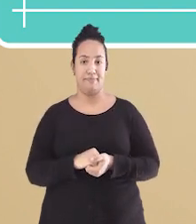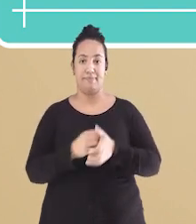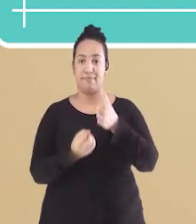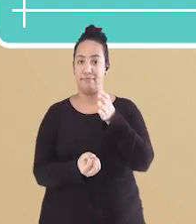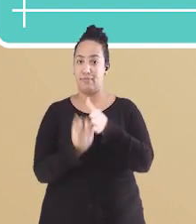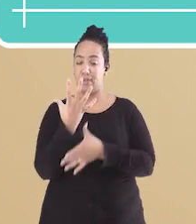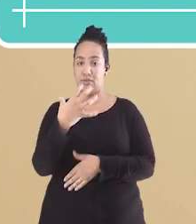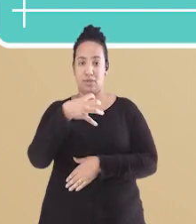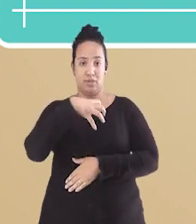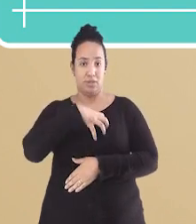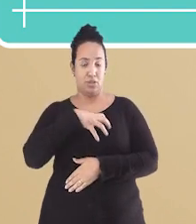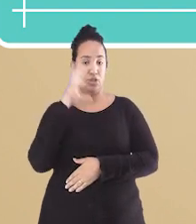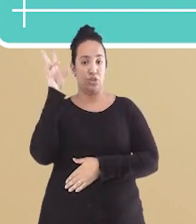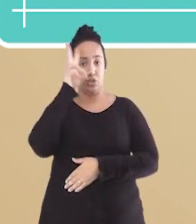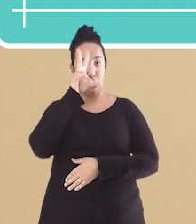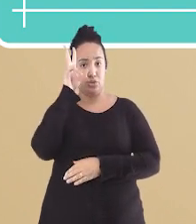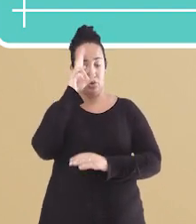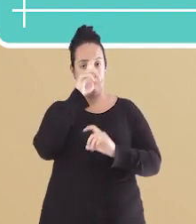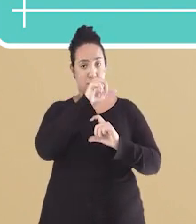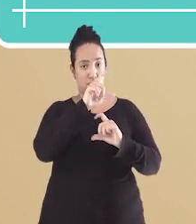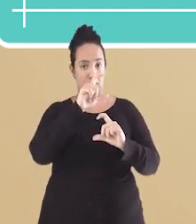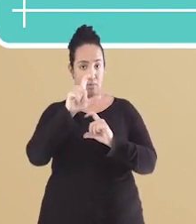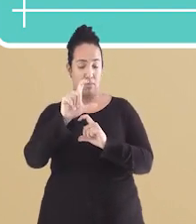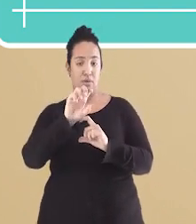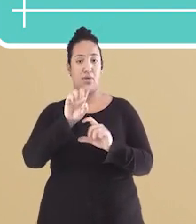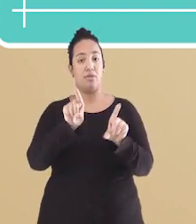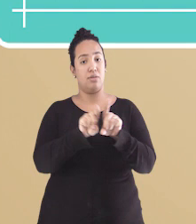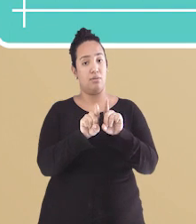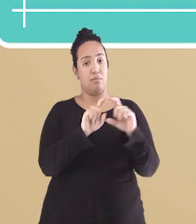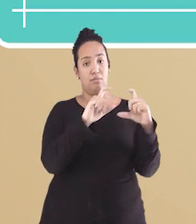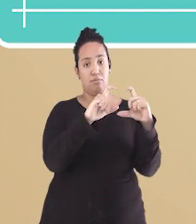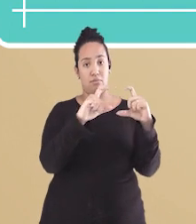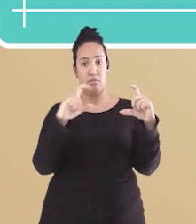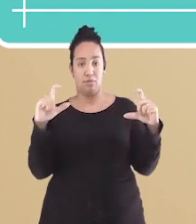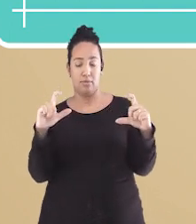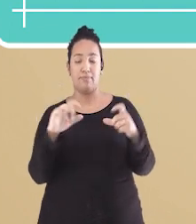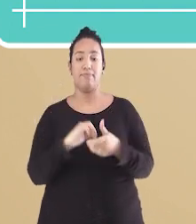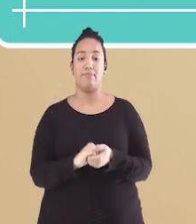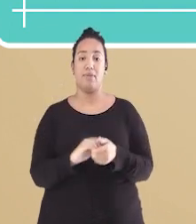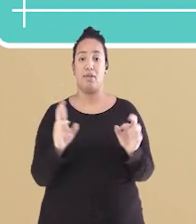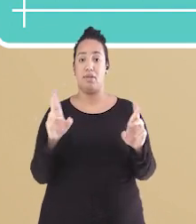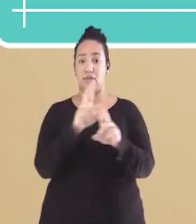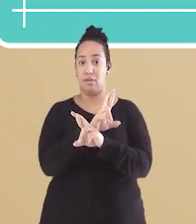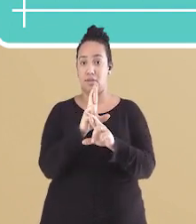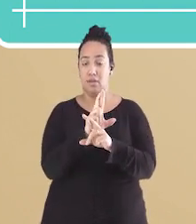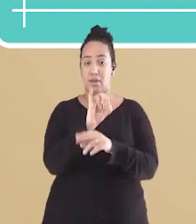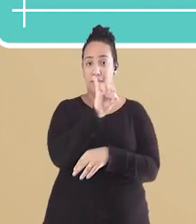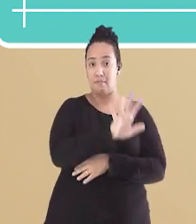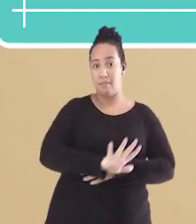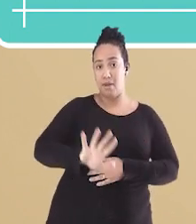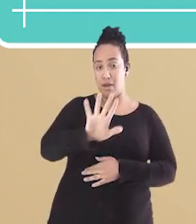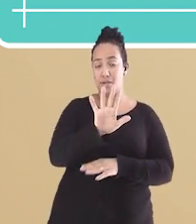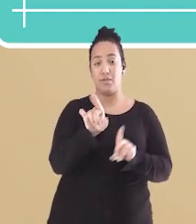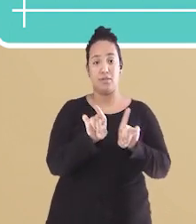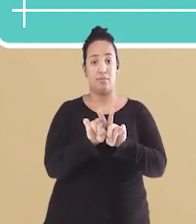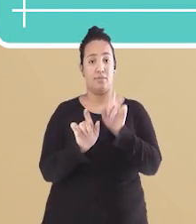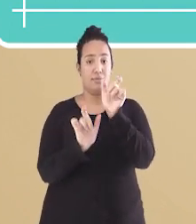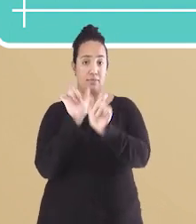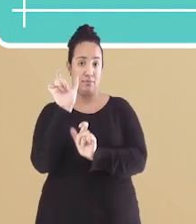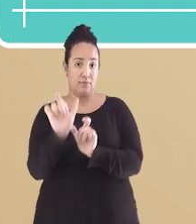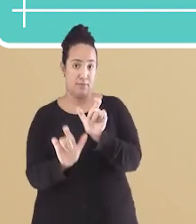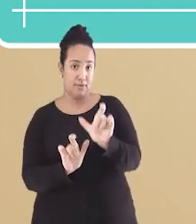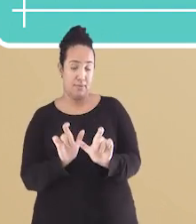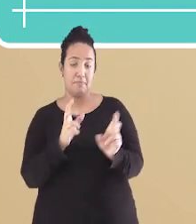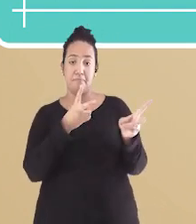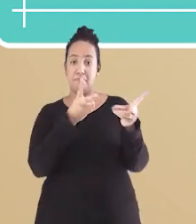o sentido de histórias em quadrinhos e tirinhas, relacionando imagens e palavras e interpretando